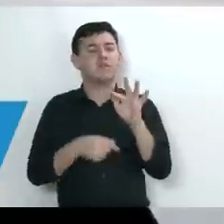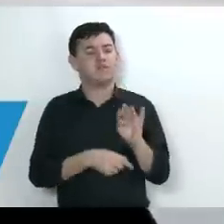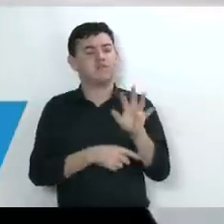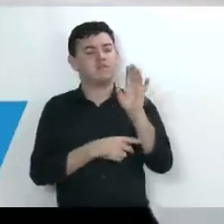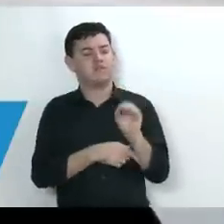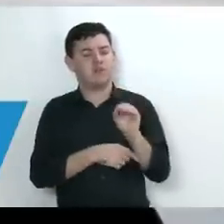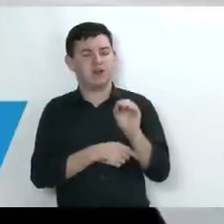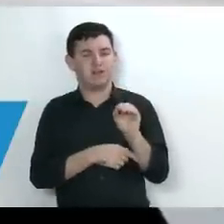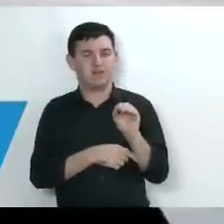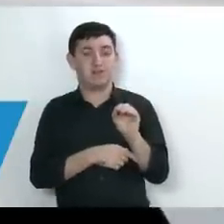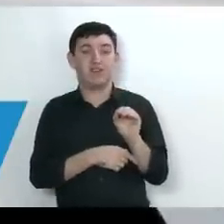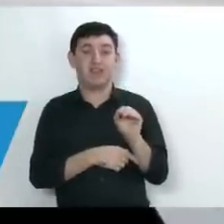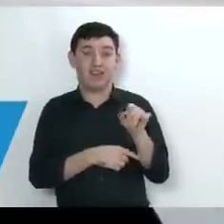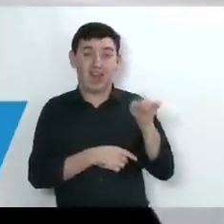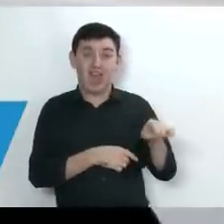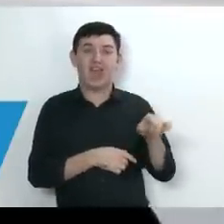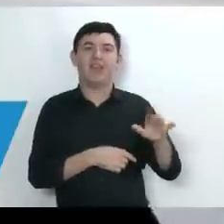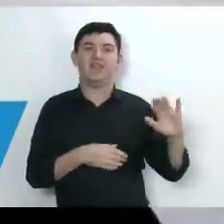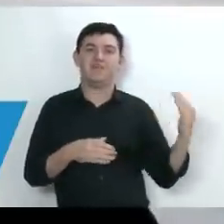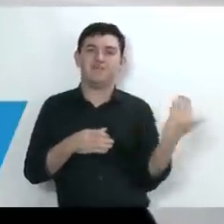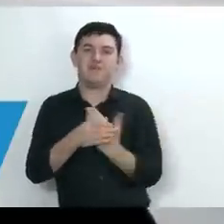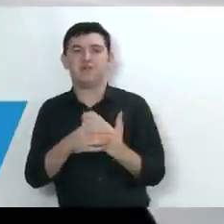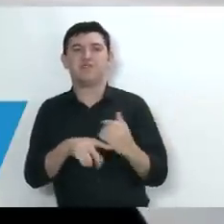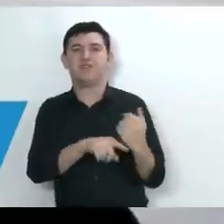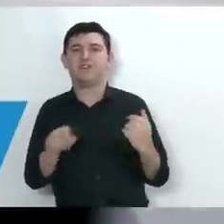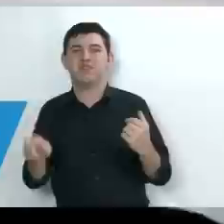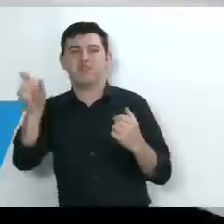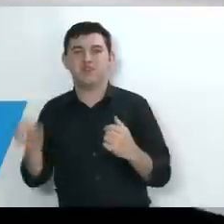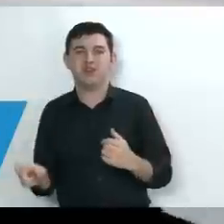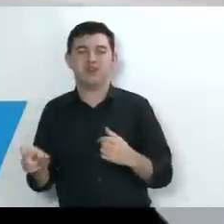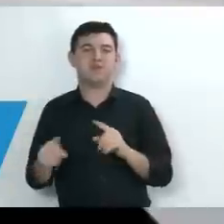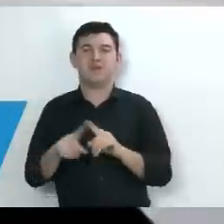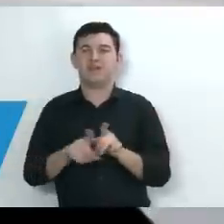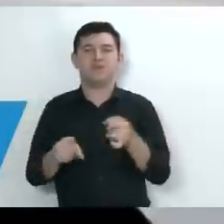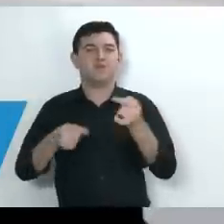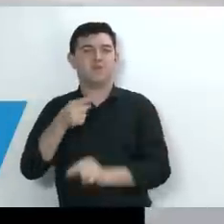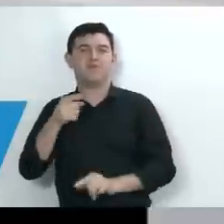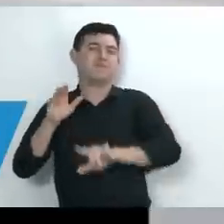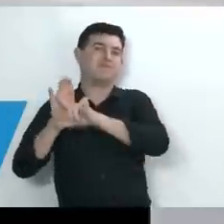alegados pelo impetrante, que não se afiguram, portanto, líquidos e certos. É como voto, presidente.